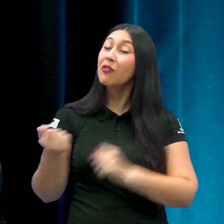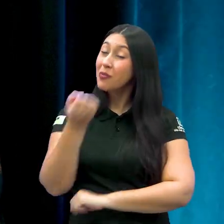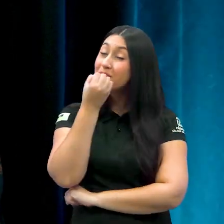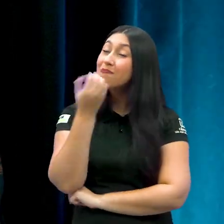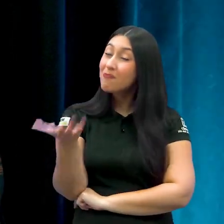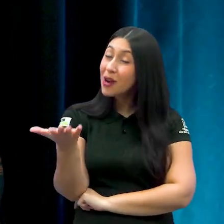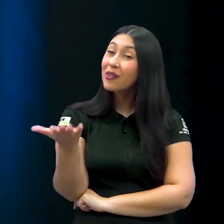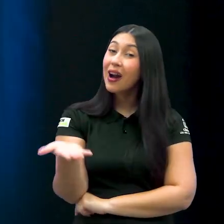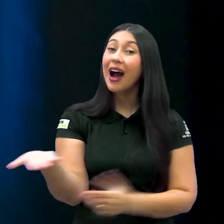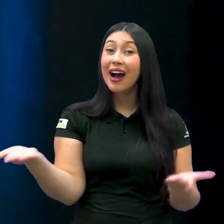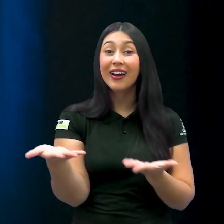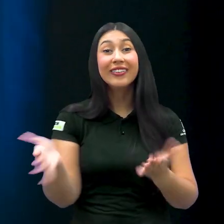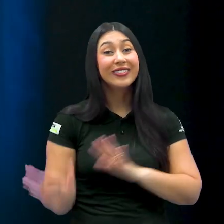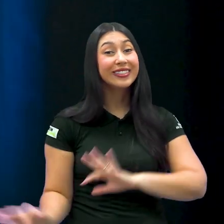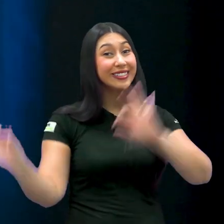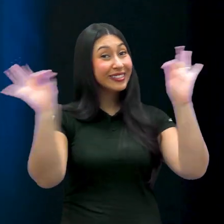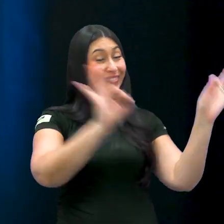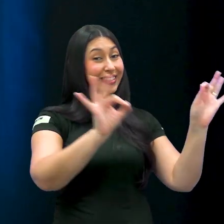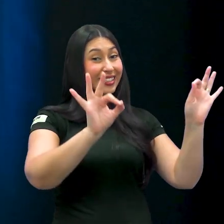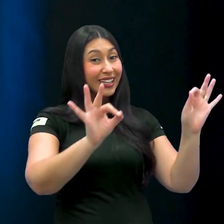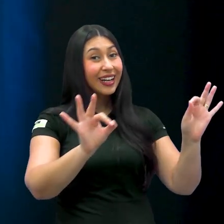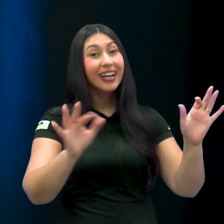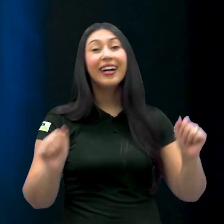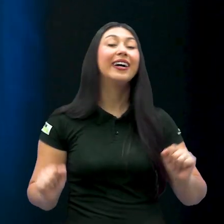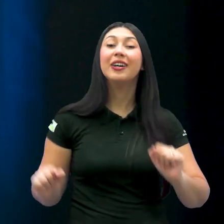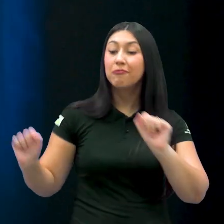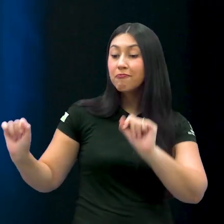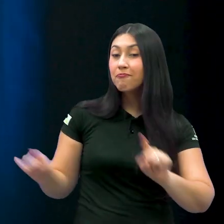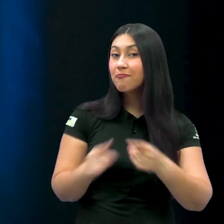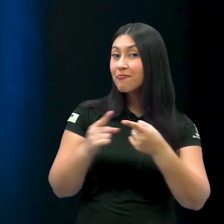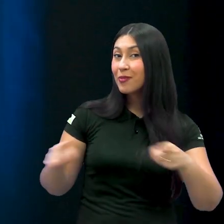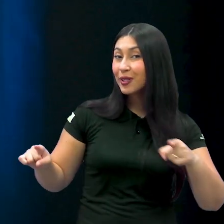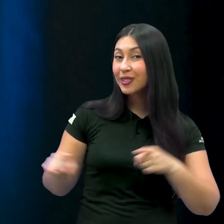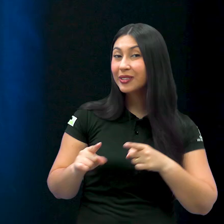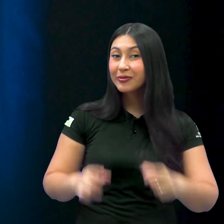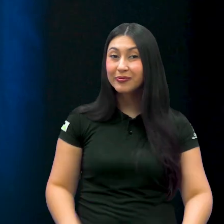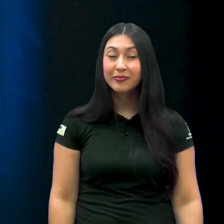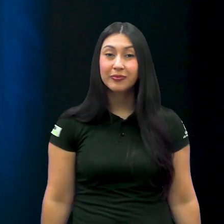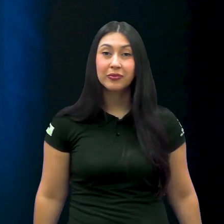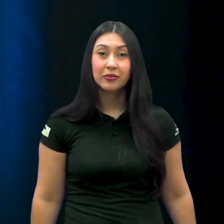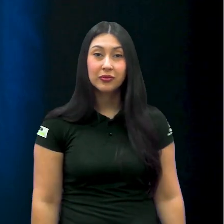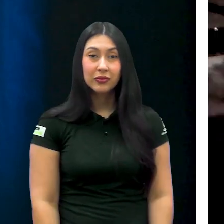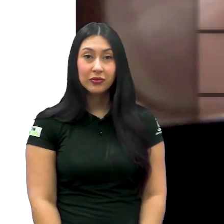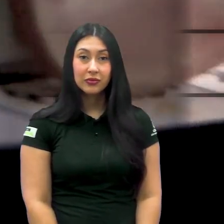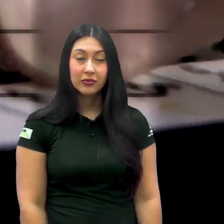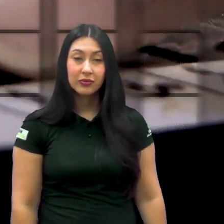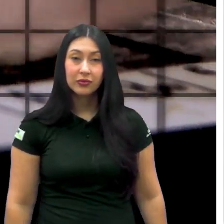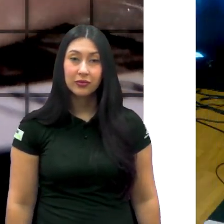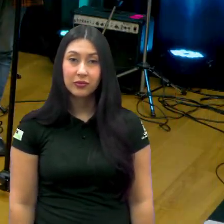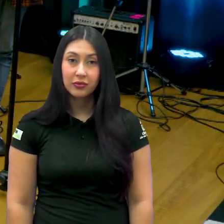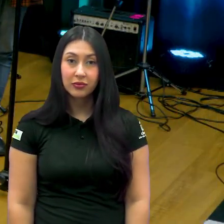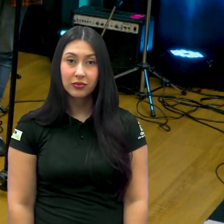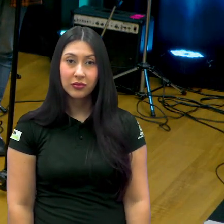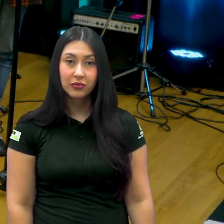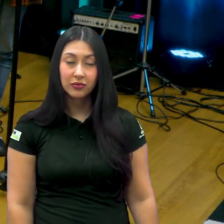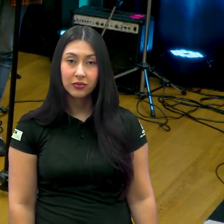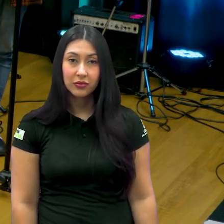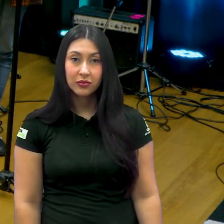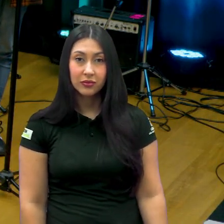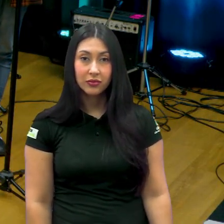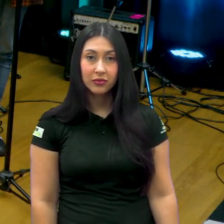completar aquele sentimento. Maravilha, ficou muito bom. Bora conferir? Legal. Vamos lá, Conto Mais, de Fábio Figueira.